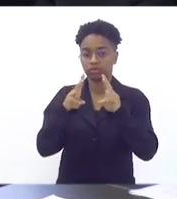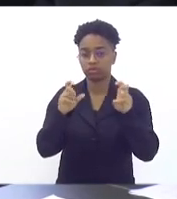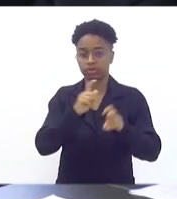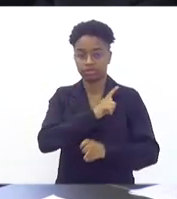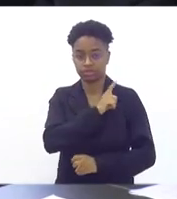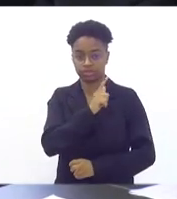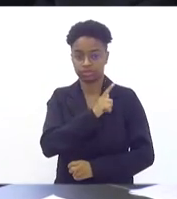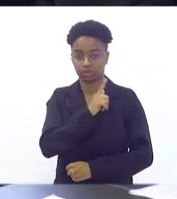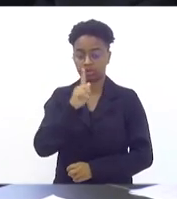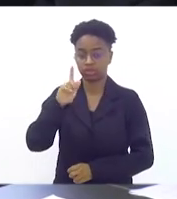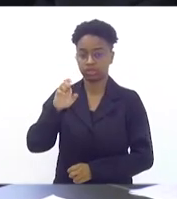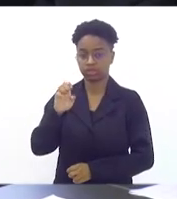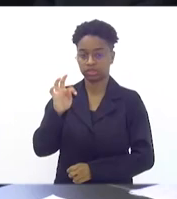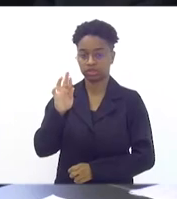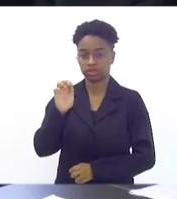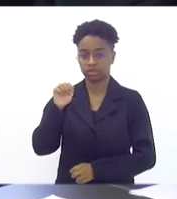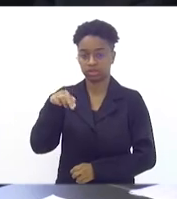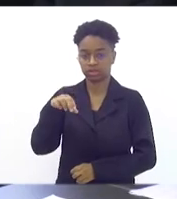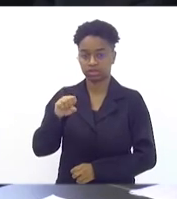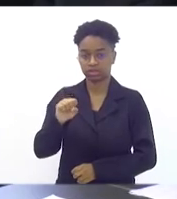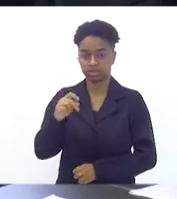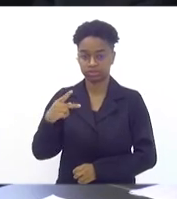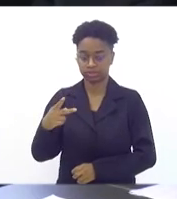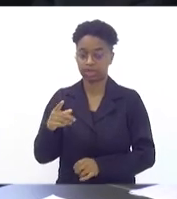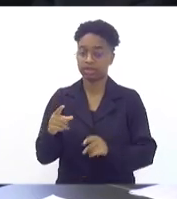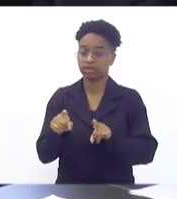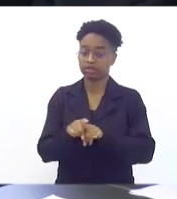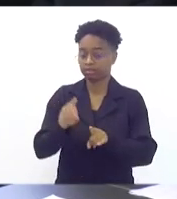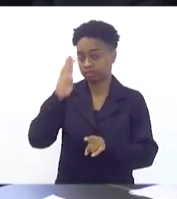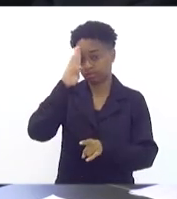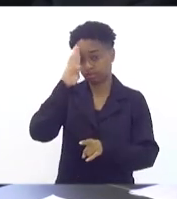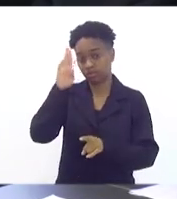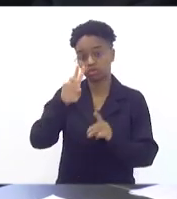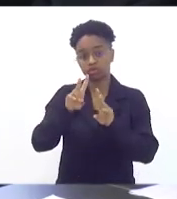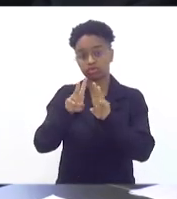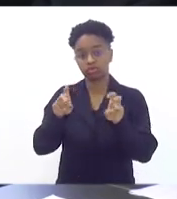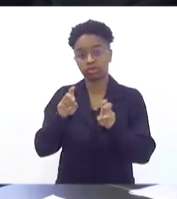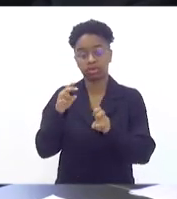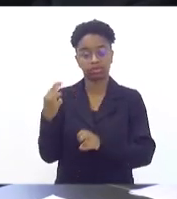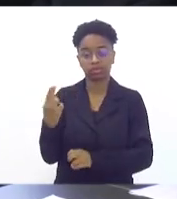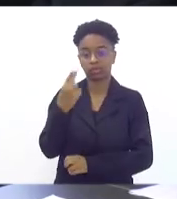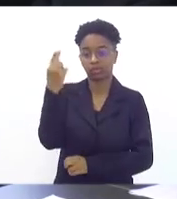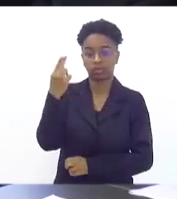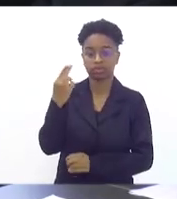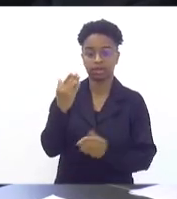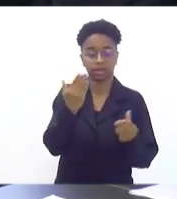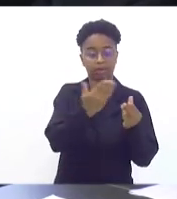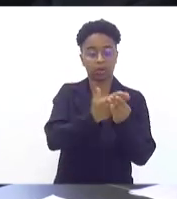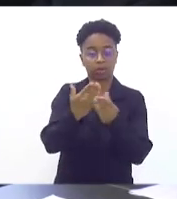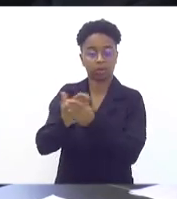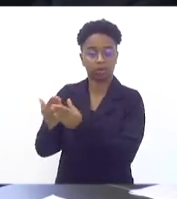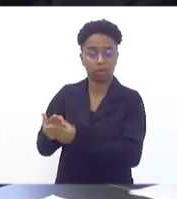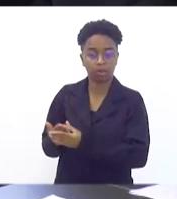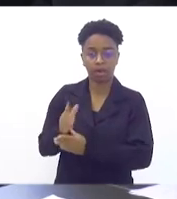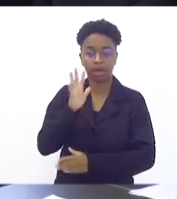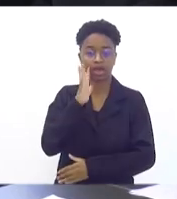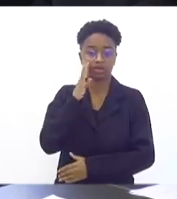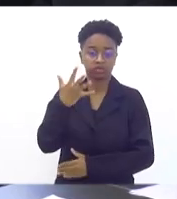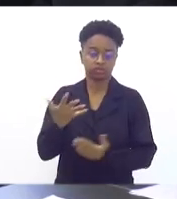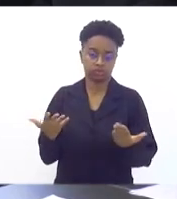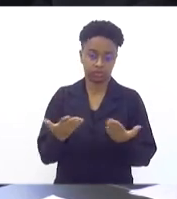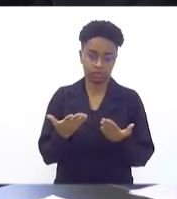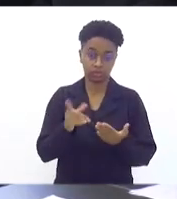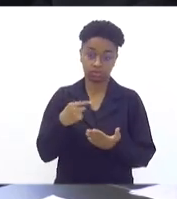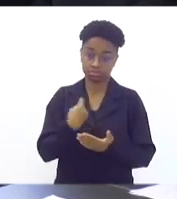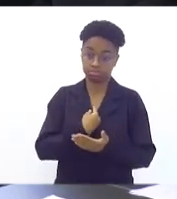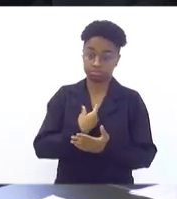da getransp é morte do que diz respeito a incapacidade de dar conta dos processos que estão tramitando hoje o que